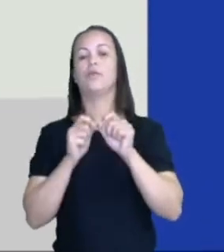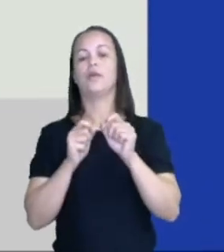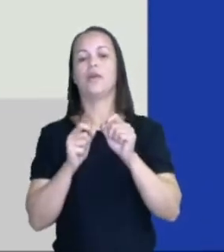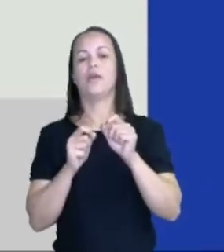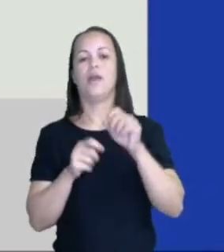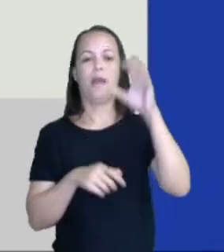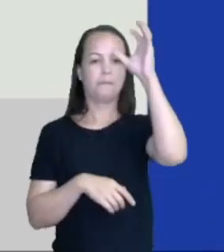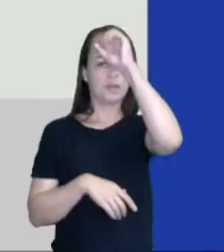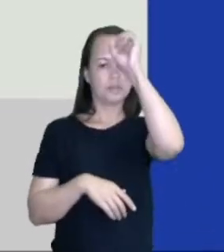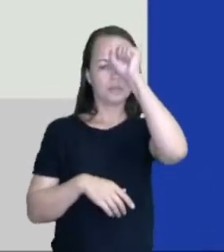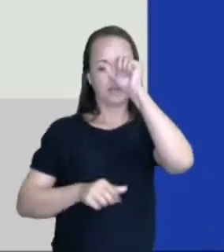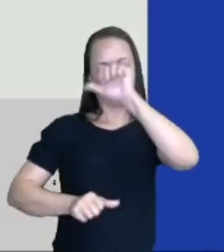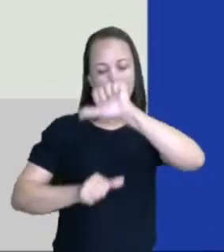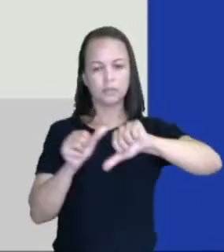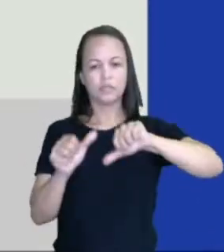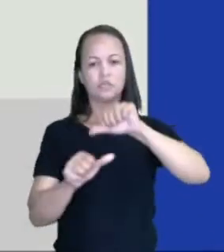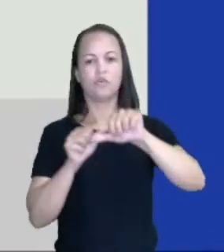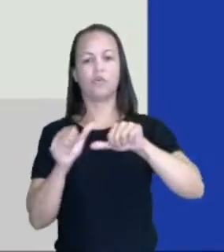Transformar